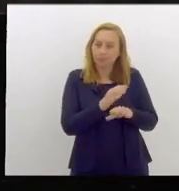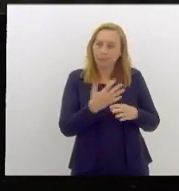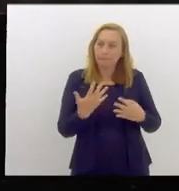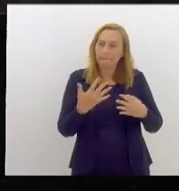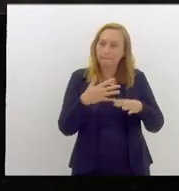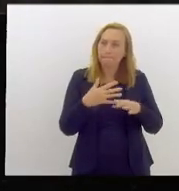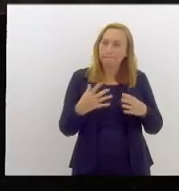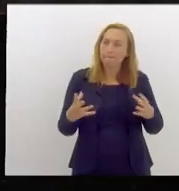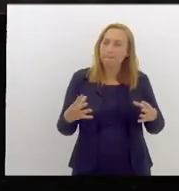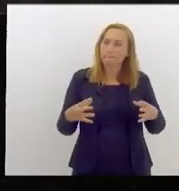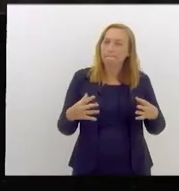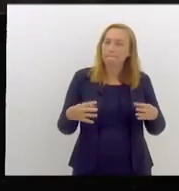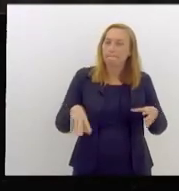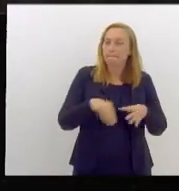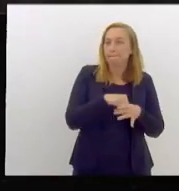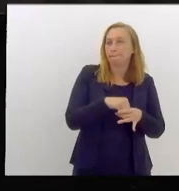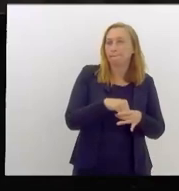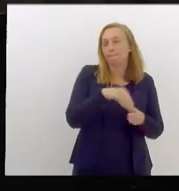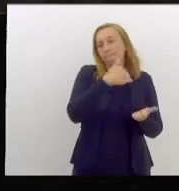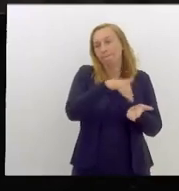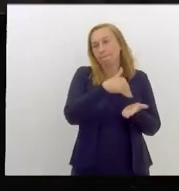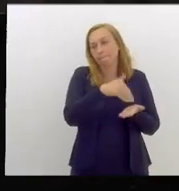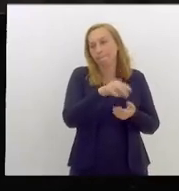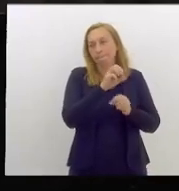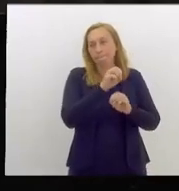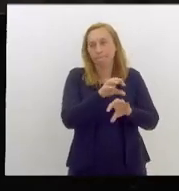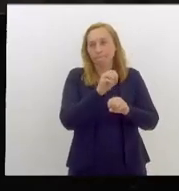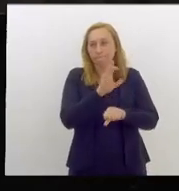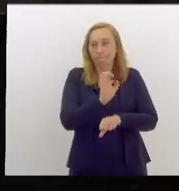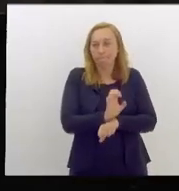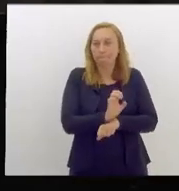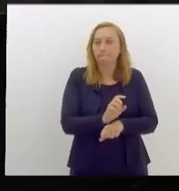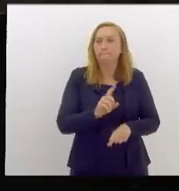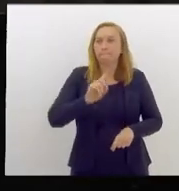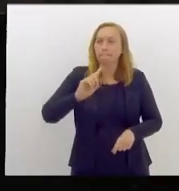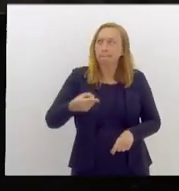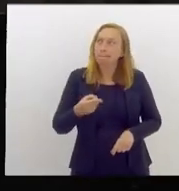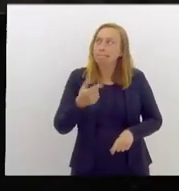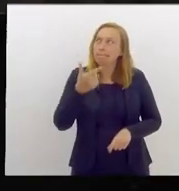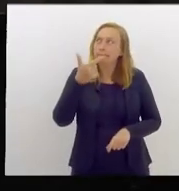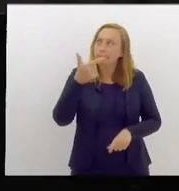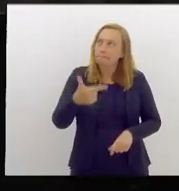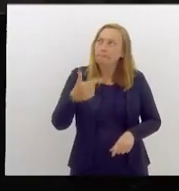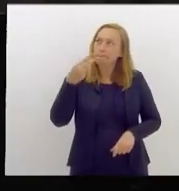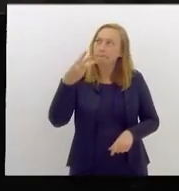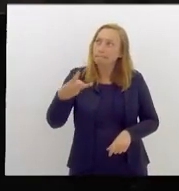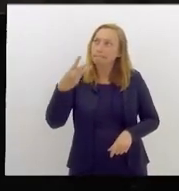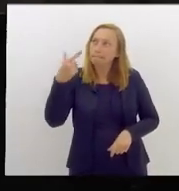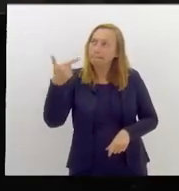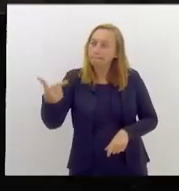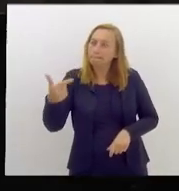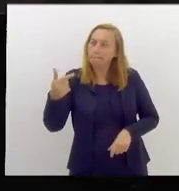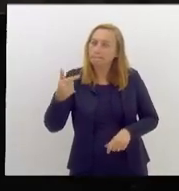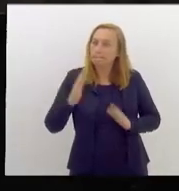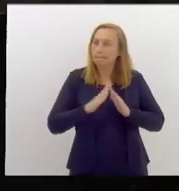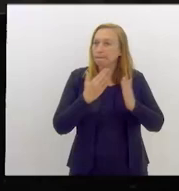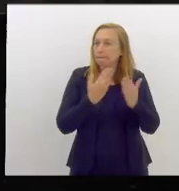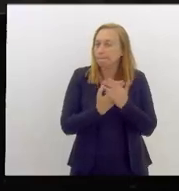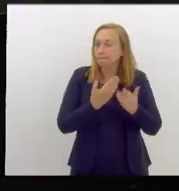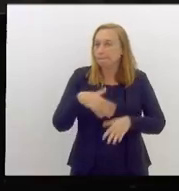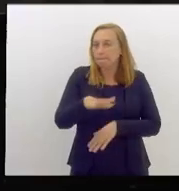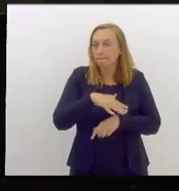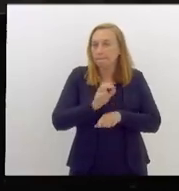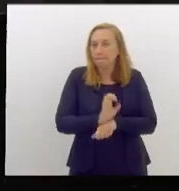a Secretaria Estadual de Educação Lembrando que nós temos 1232 escolas na rede